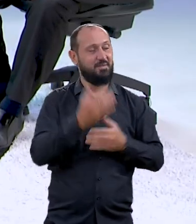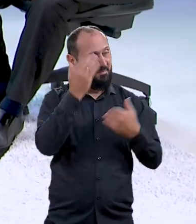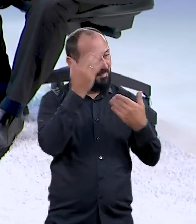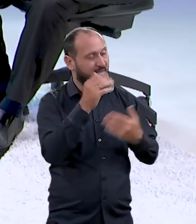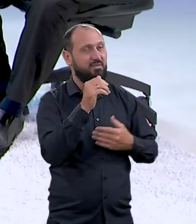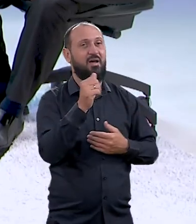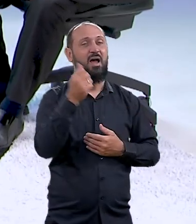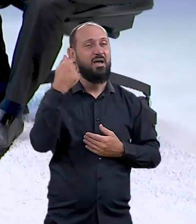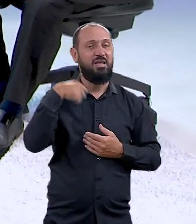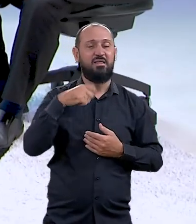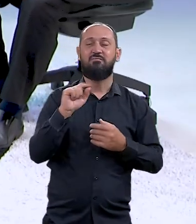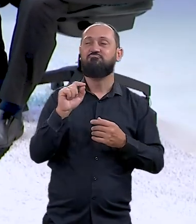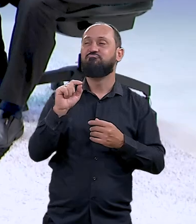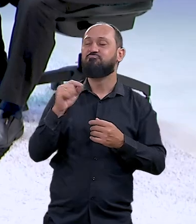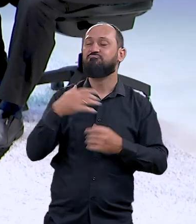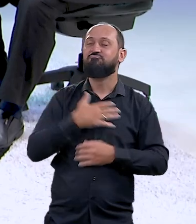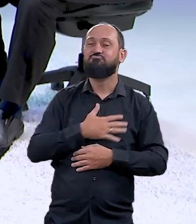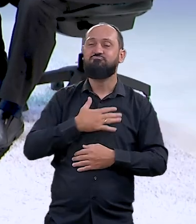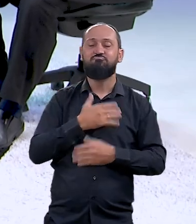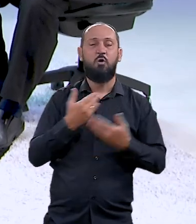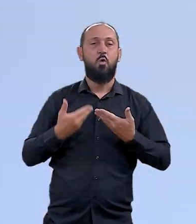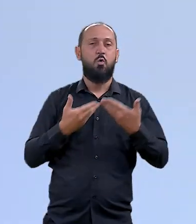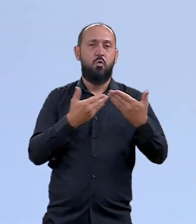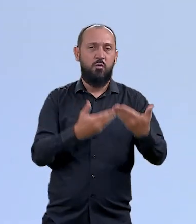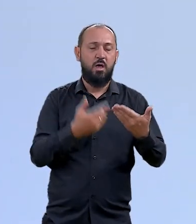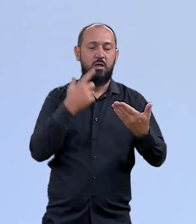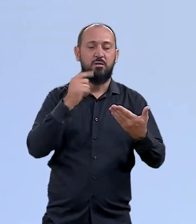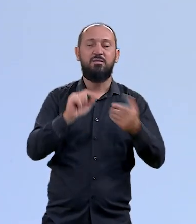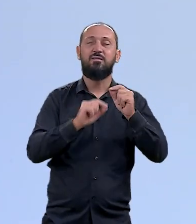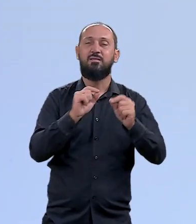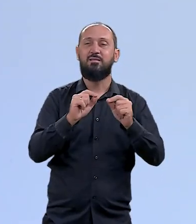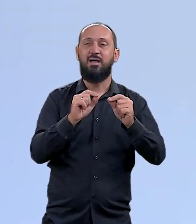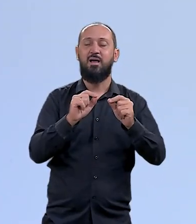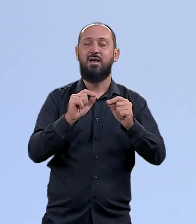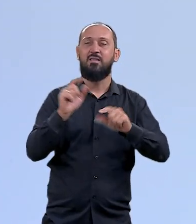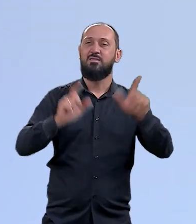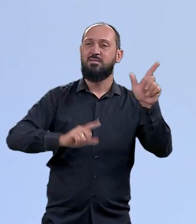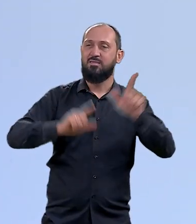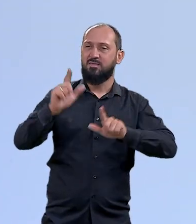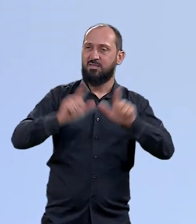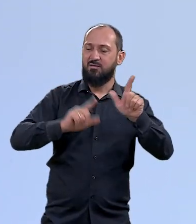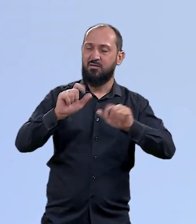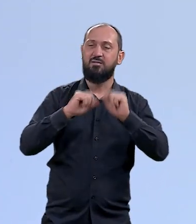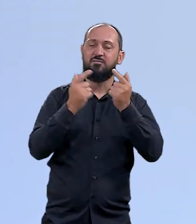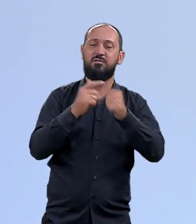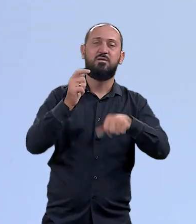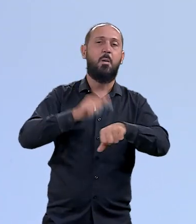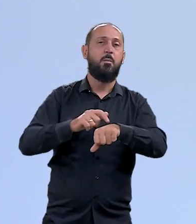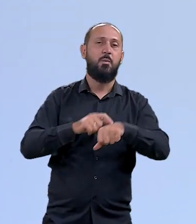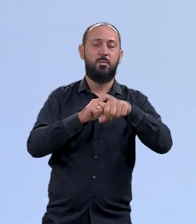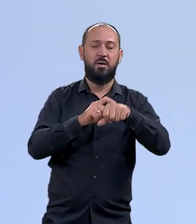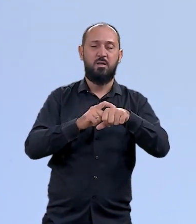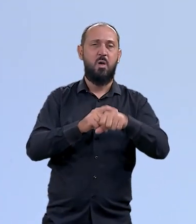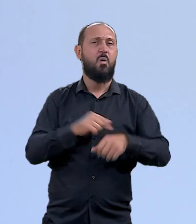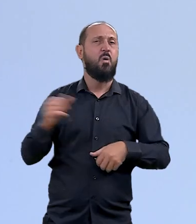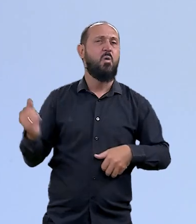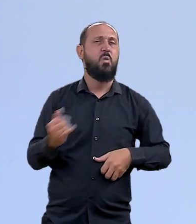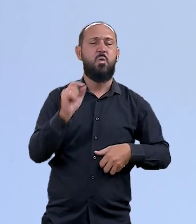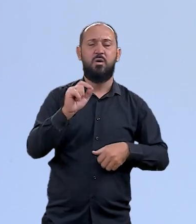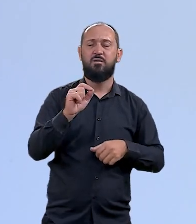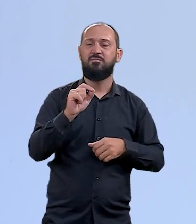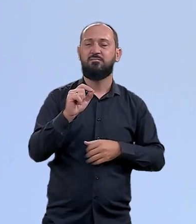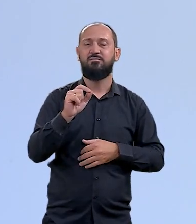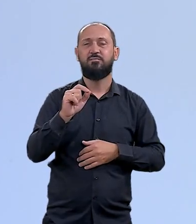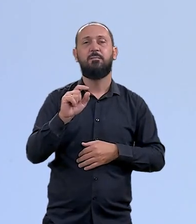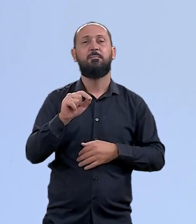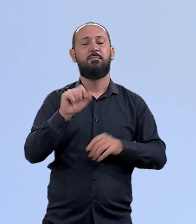programa. Muito obrigado, Paulo. Muito obrigado, Areta. É uma satisfação receber o convite da TV Assembleia para estar aqui nesse bate-papo tão importante,